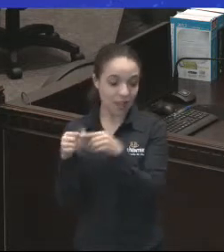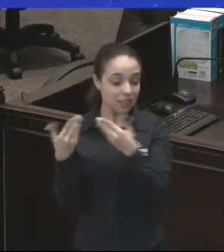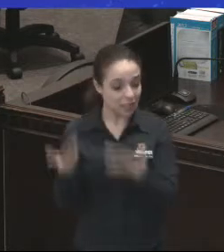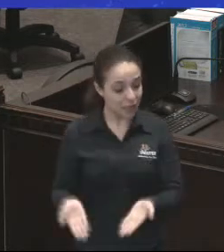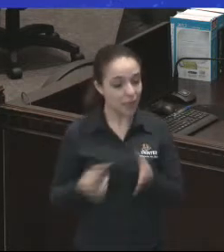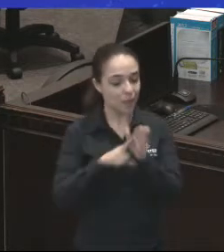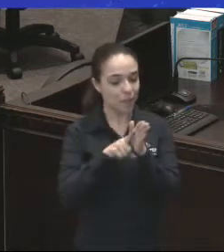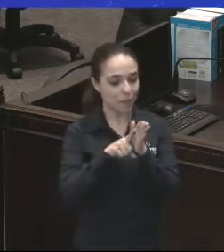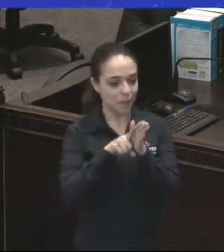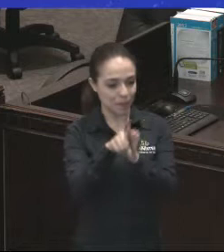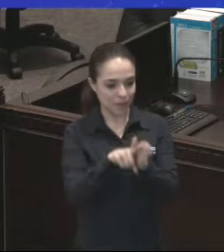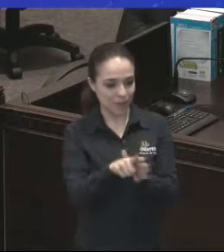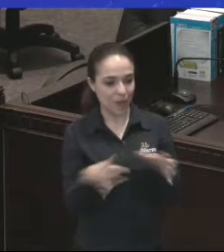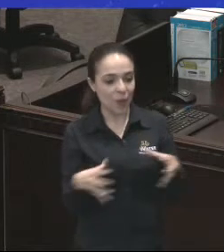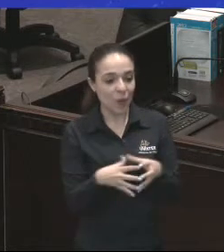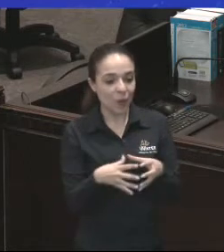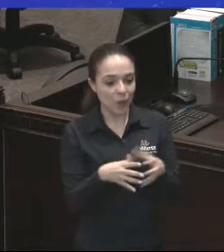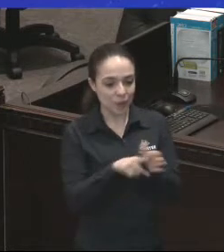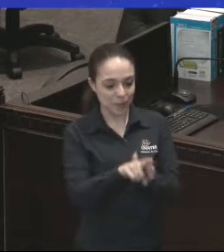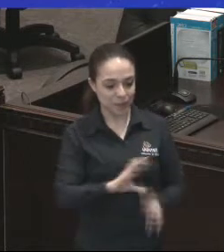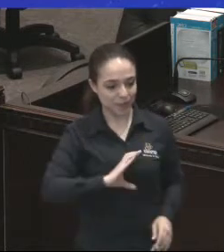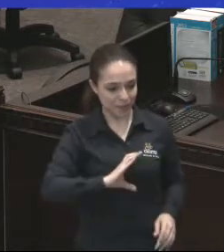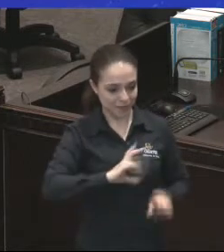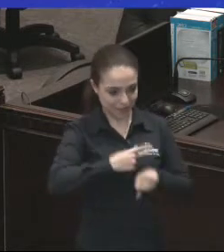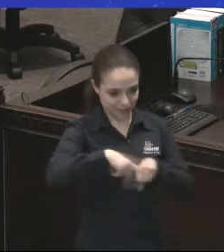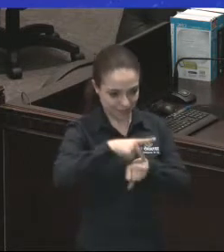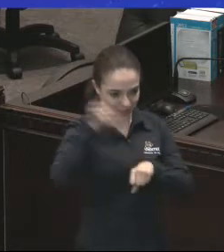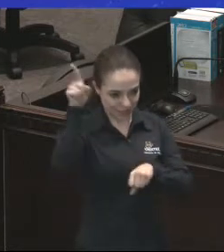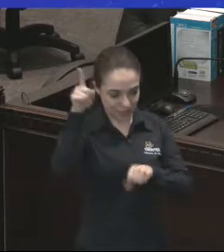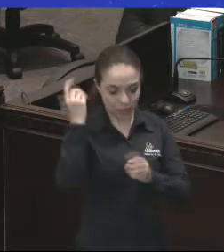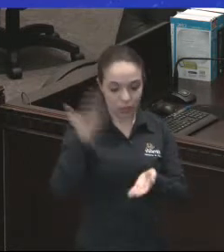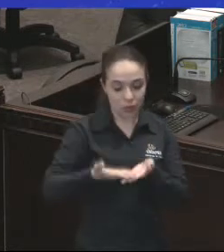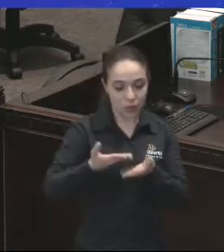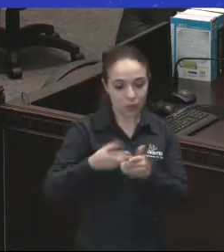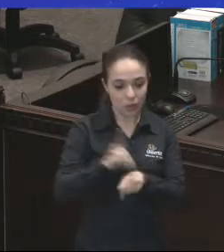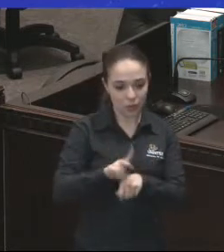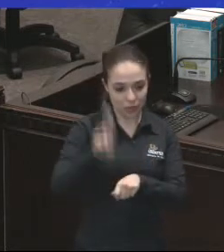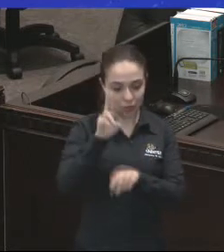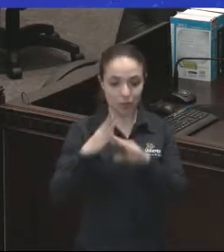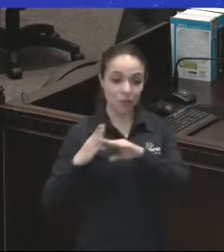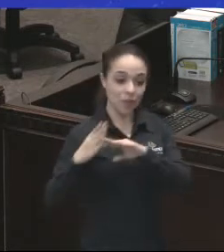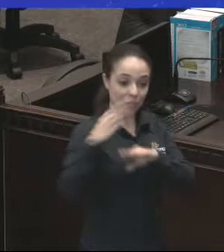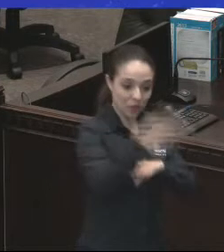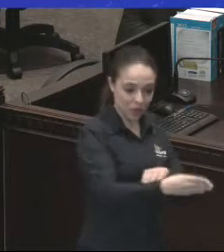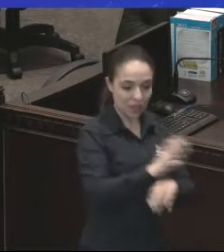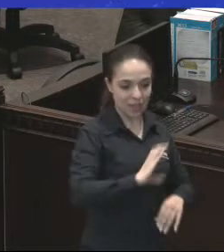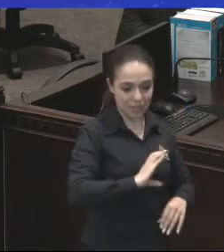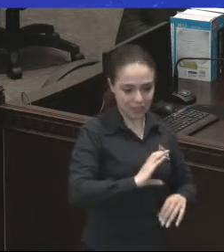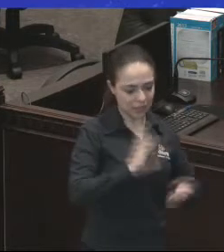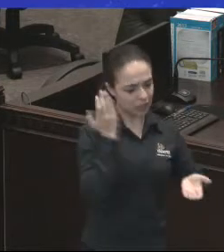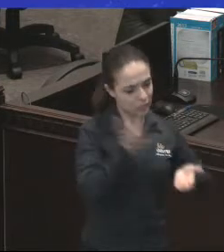com um grupo de pesquisadores do Canadá, nós temos um estudante de doutorado que foi para lá, fez uma